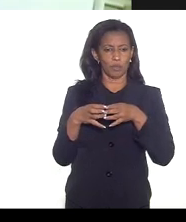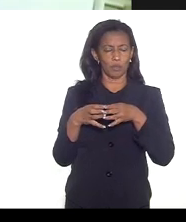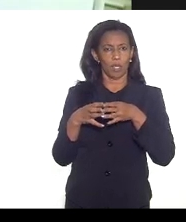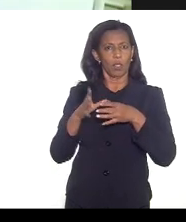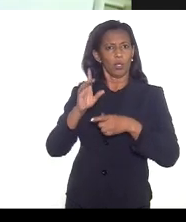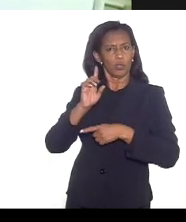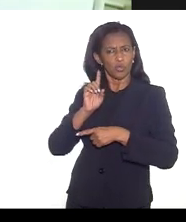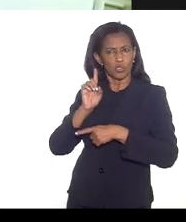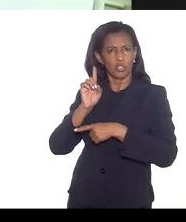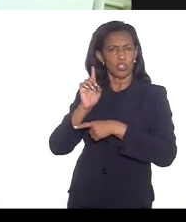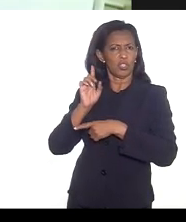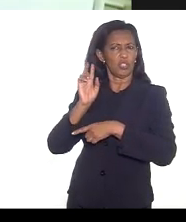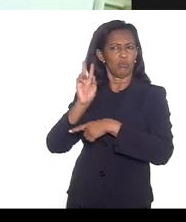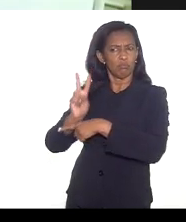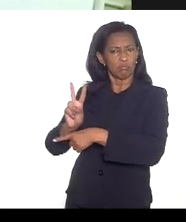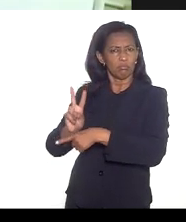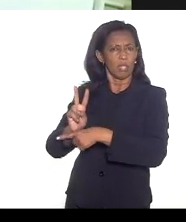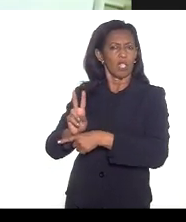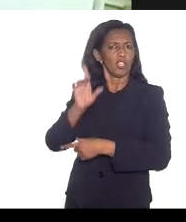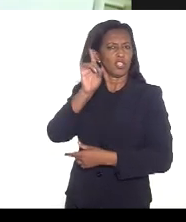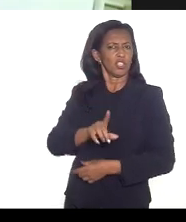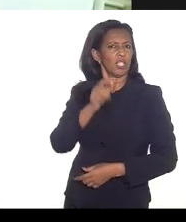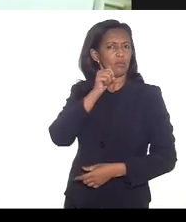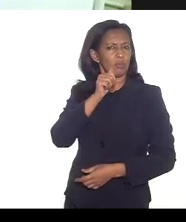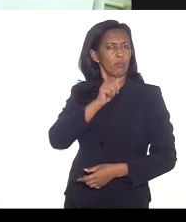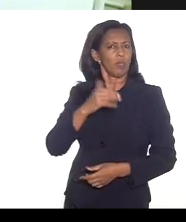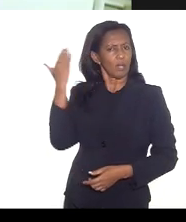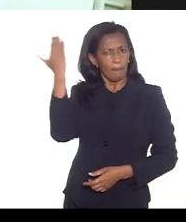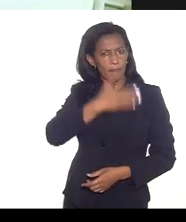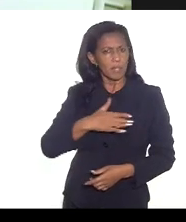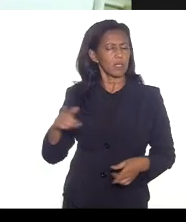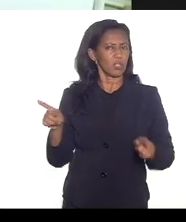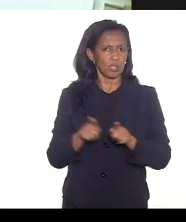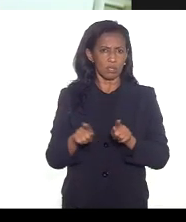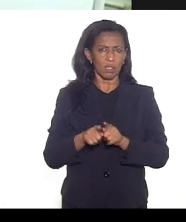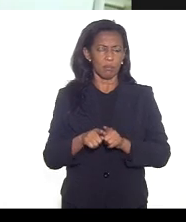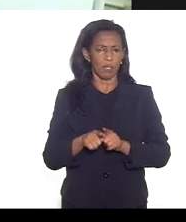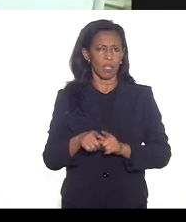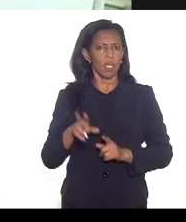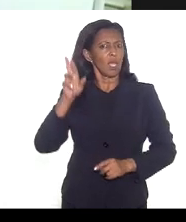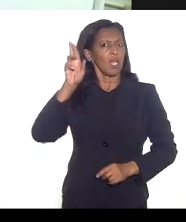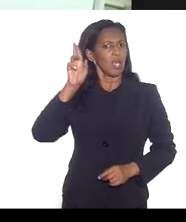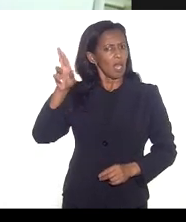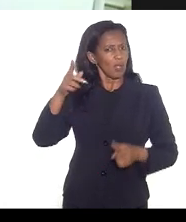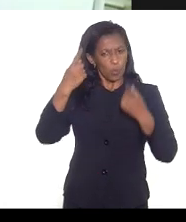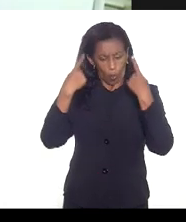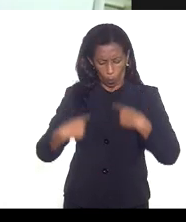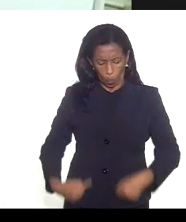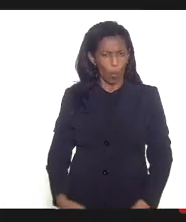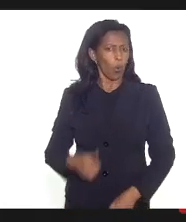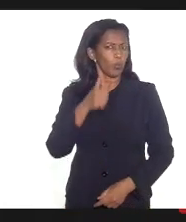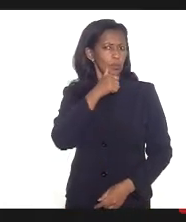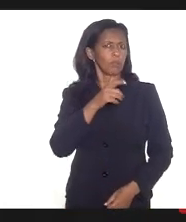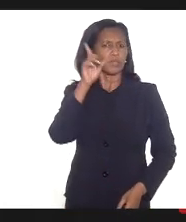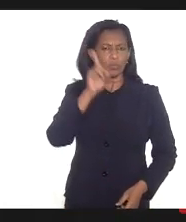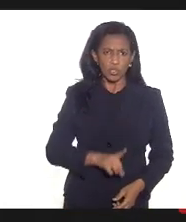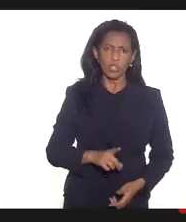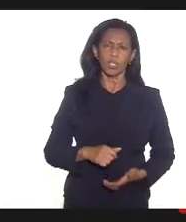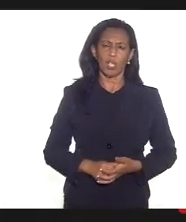dos direitos da mulher está presente também e diz muita coisa e respeito ao próprio corpo da mulher e o seu